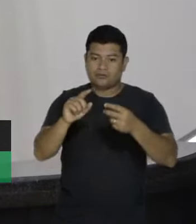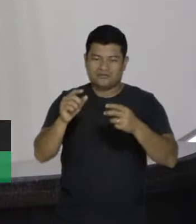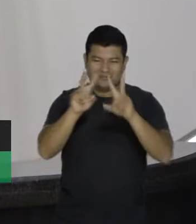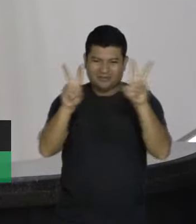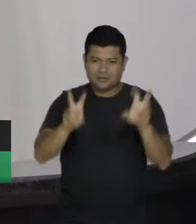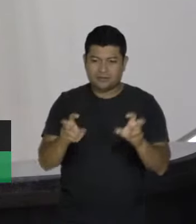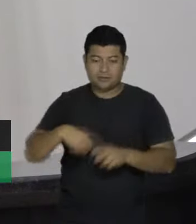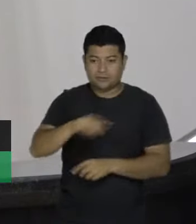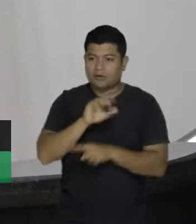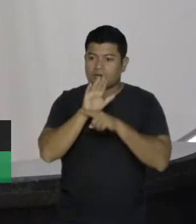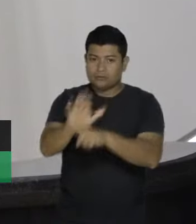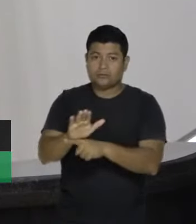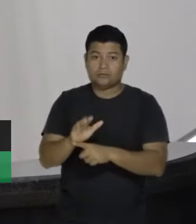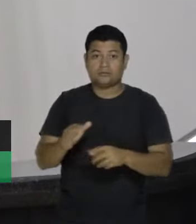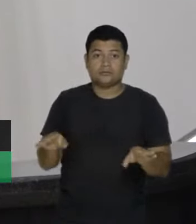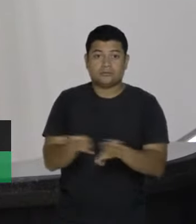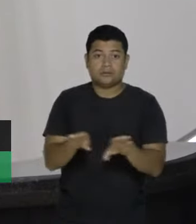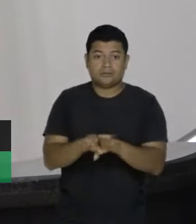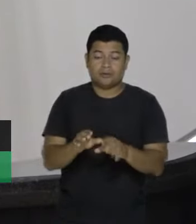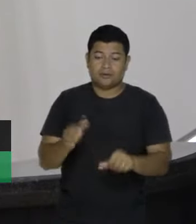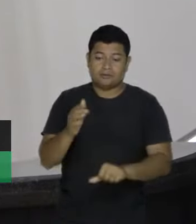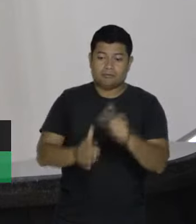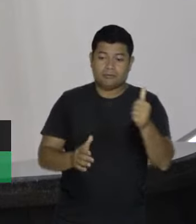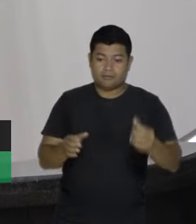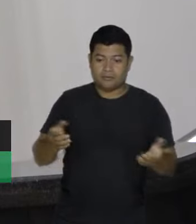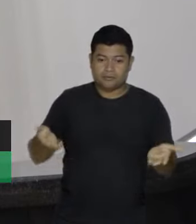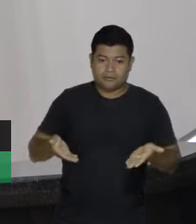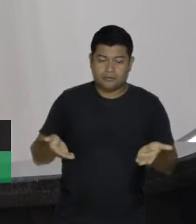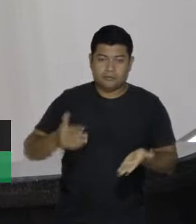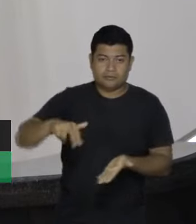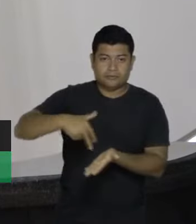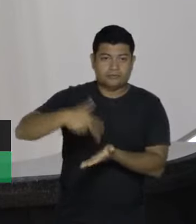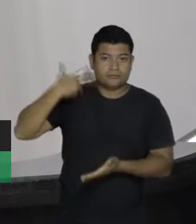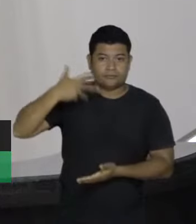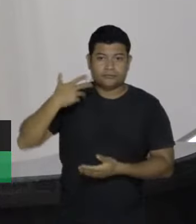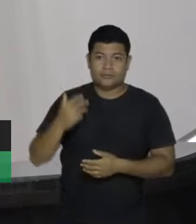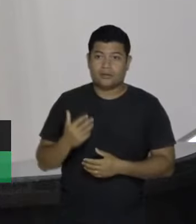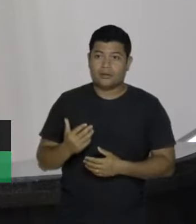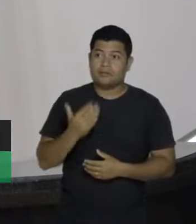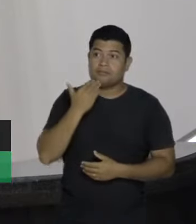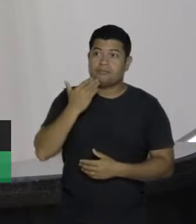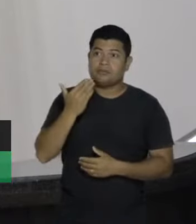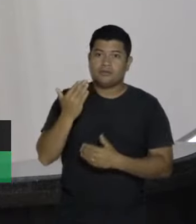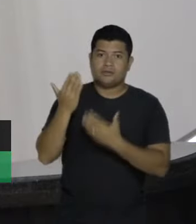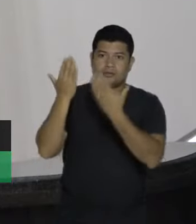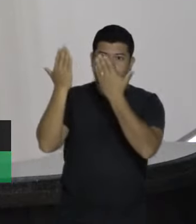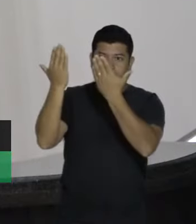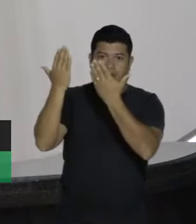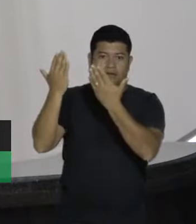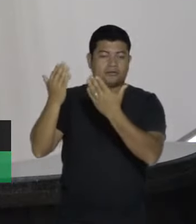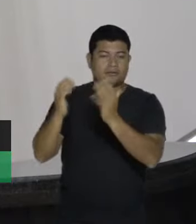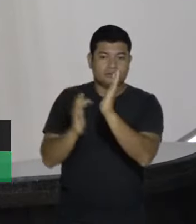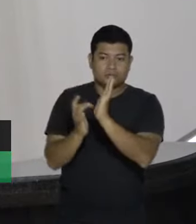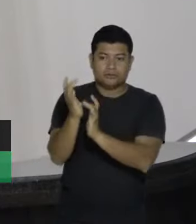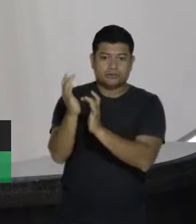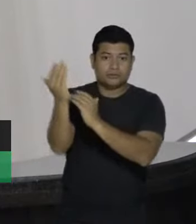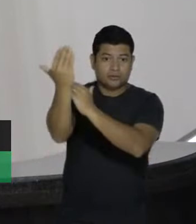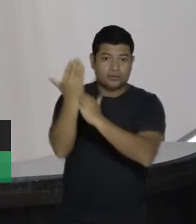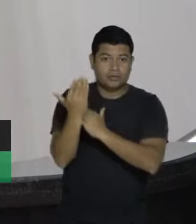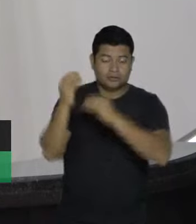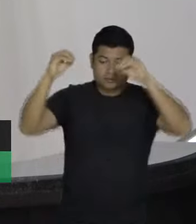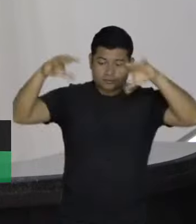também, nesse primeiro momento de fala, rogar a Deus, Nosso Senhor, nessa cruz que abençoe esse plenário, que